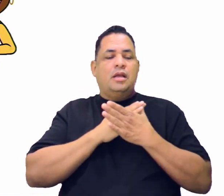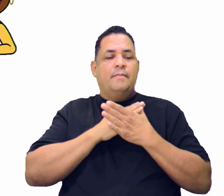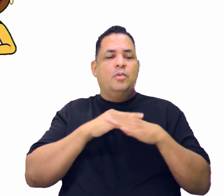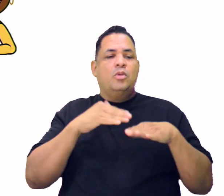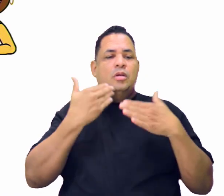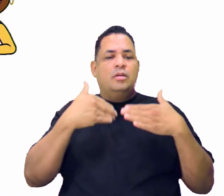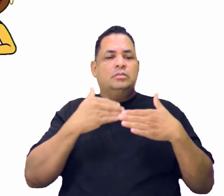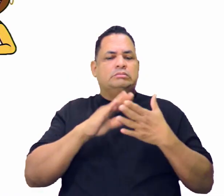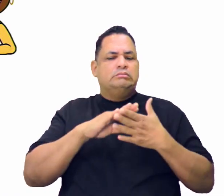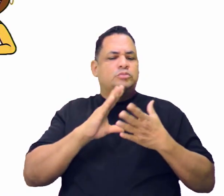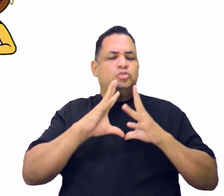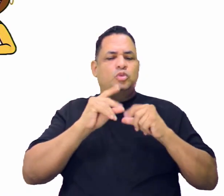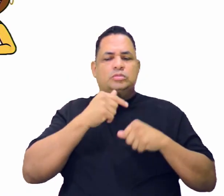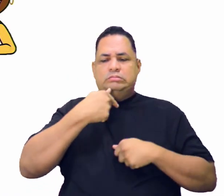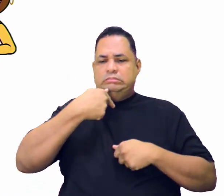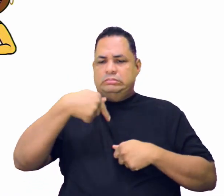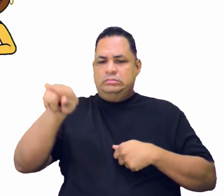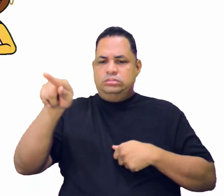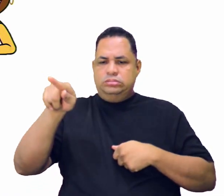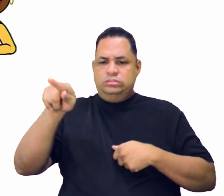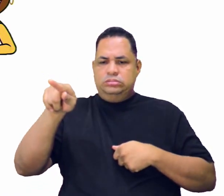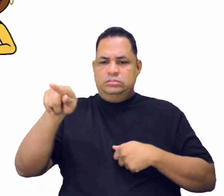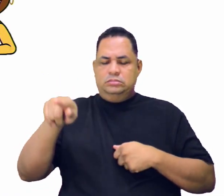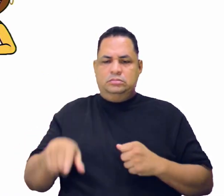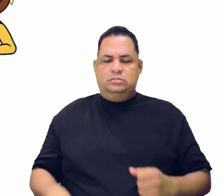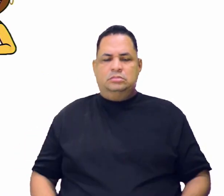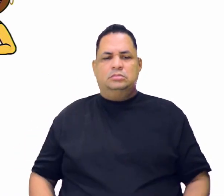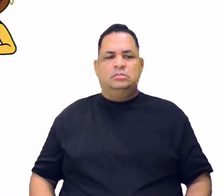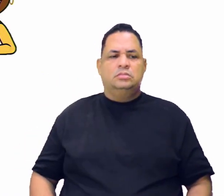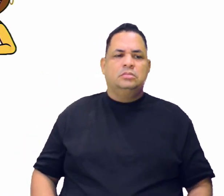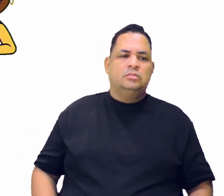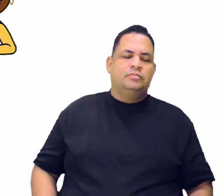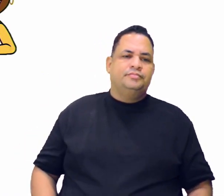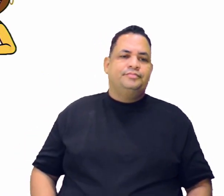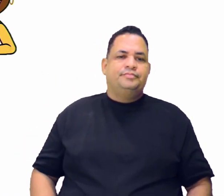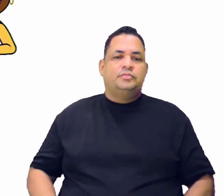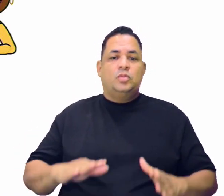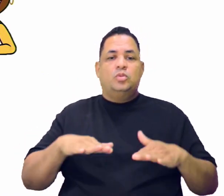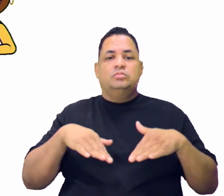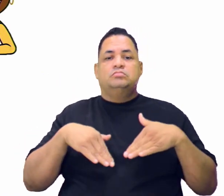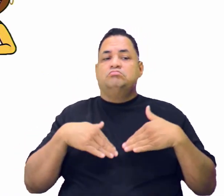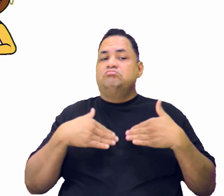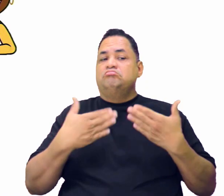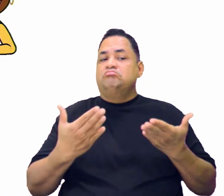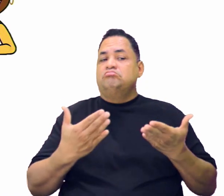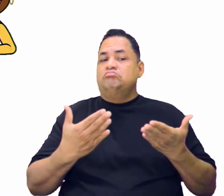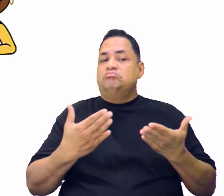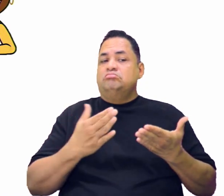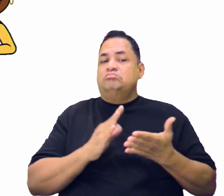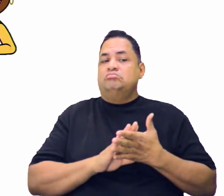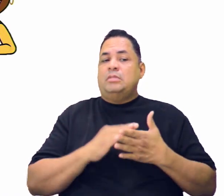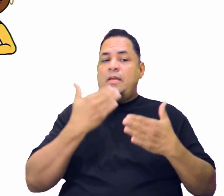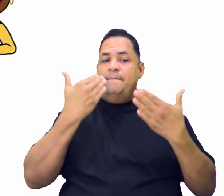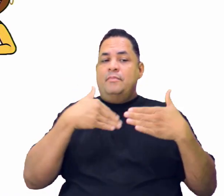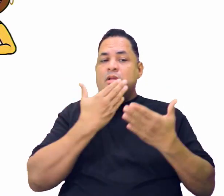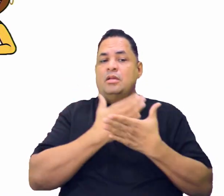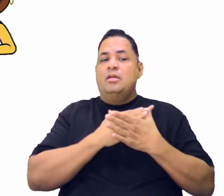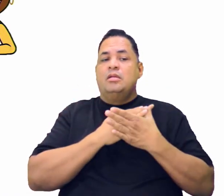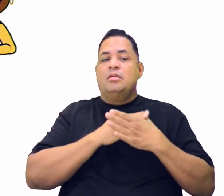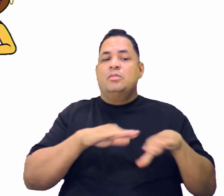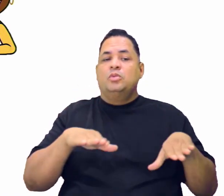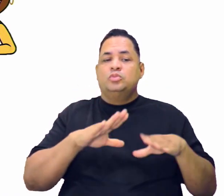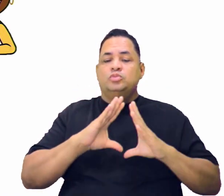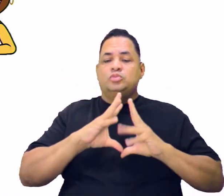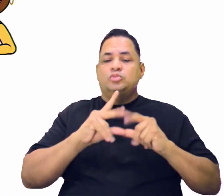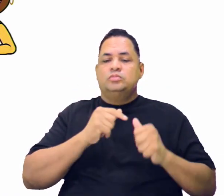acabou, todos saíram. Ó, quando a prova acabou, todos saíram. É conjunção